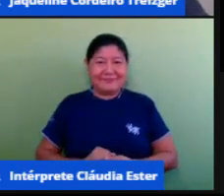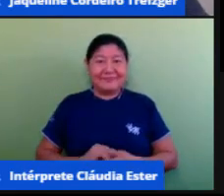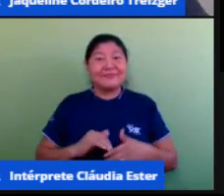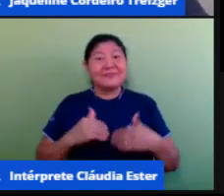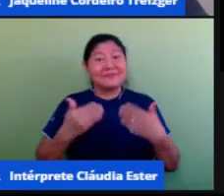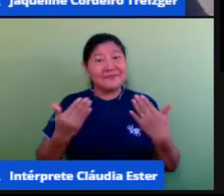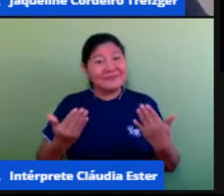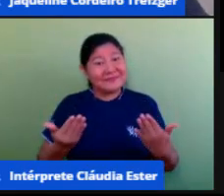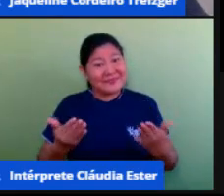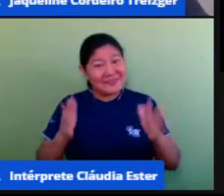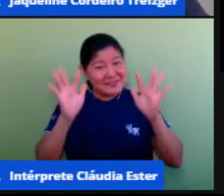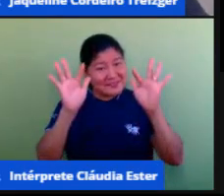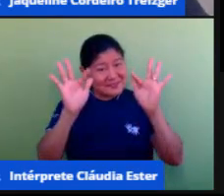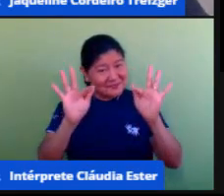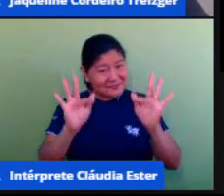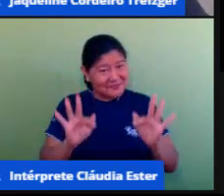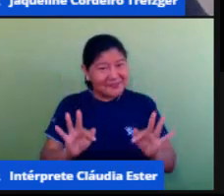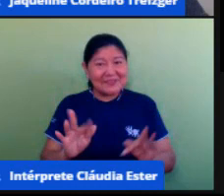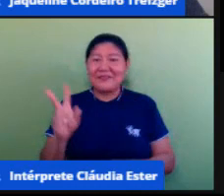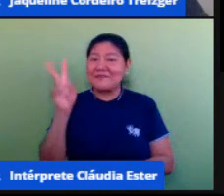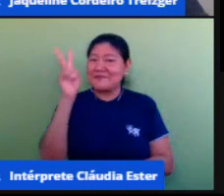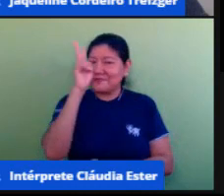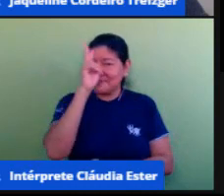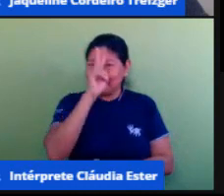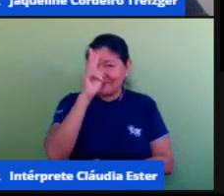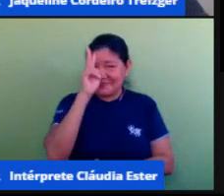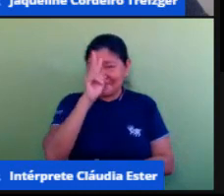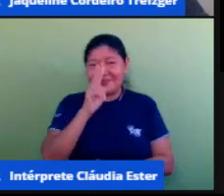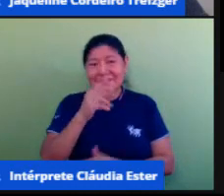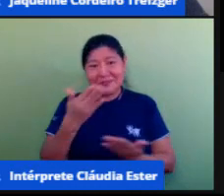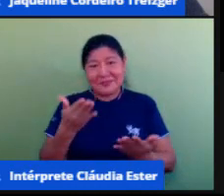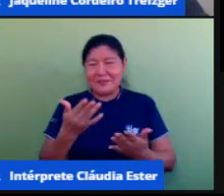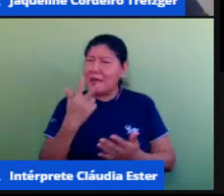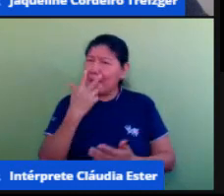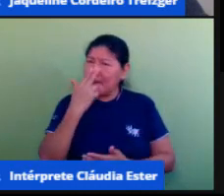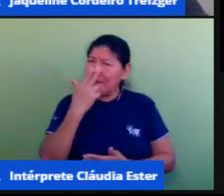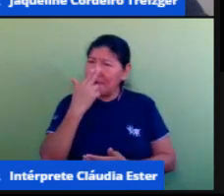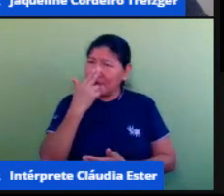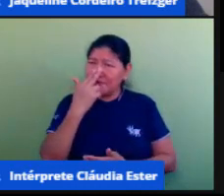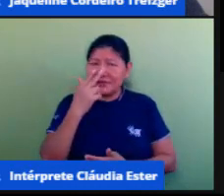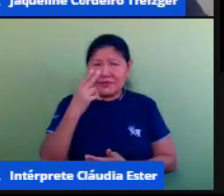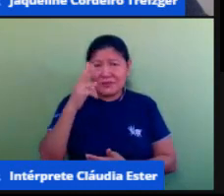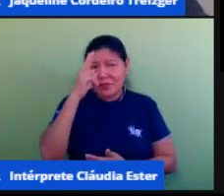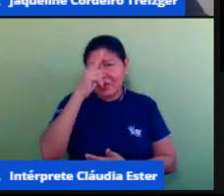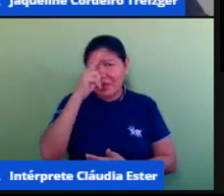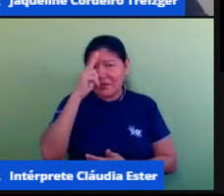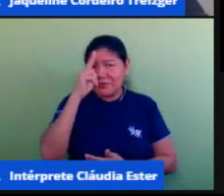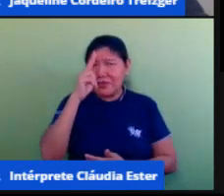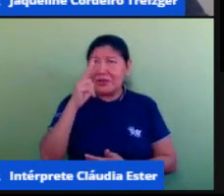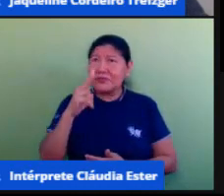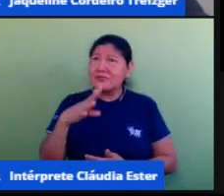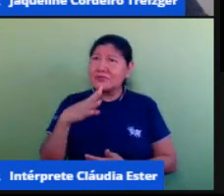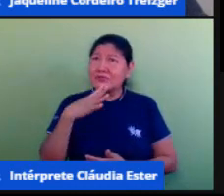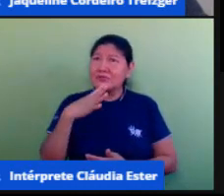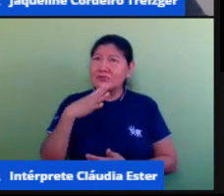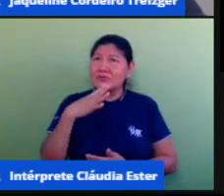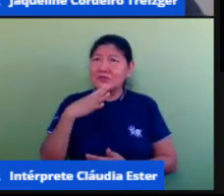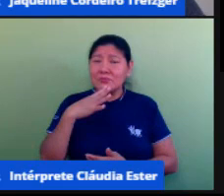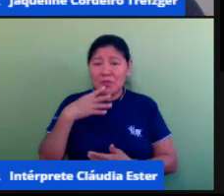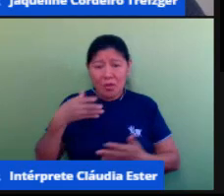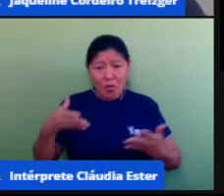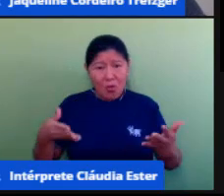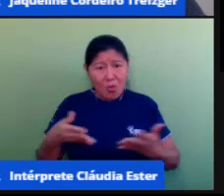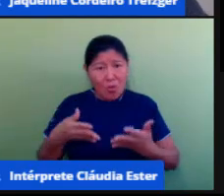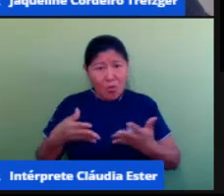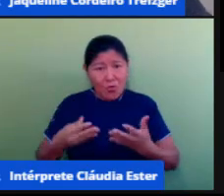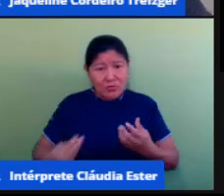E assim chegamos ao final da nossa história. Está parecendo muito com a história que nós estamos vivendo.